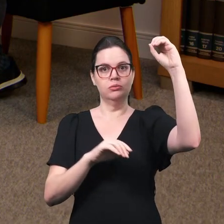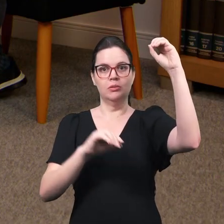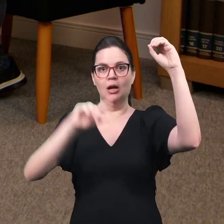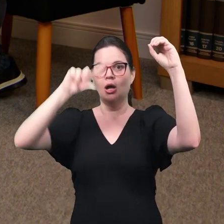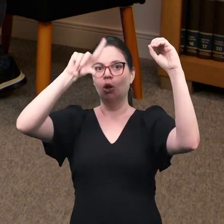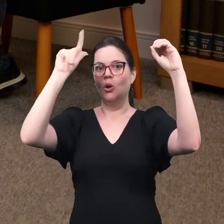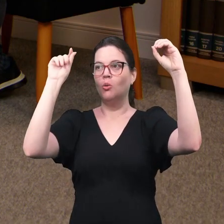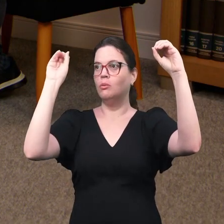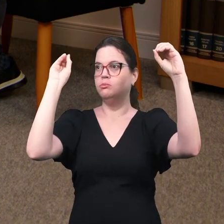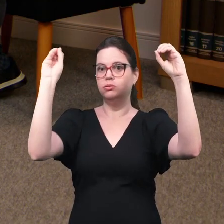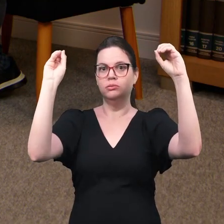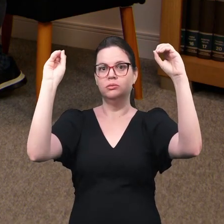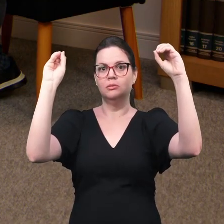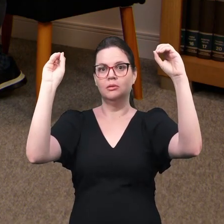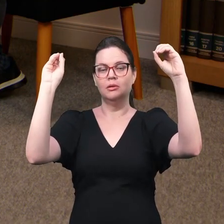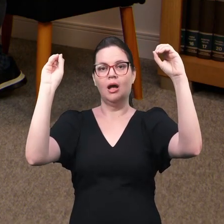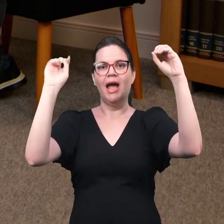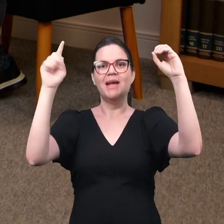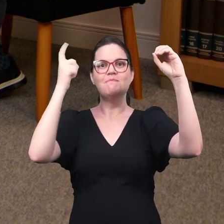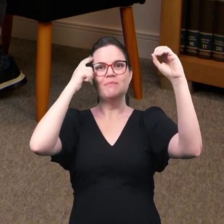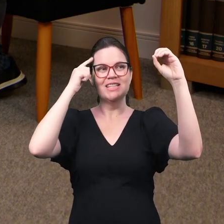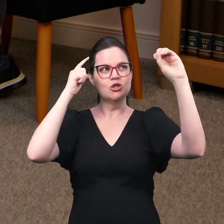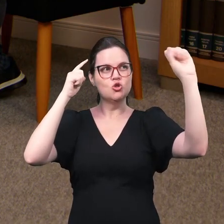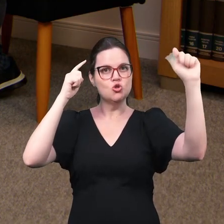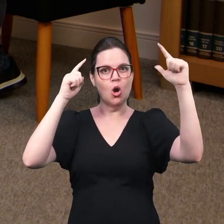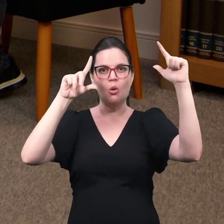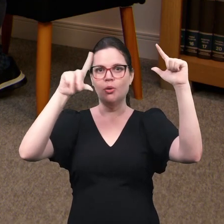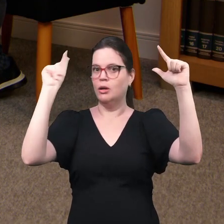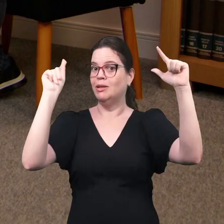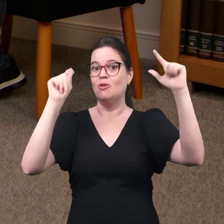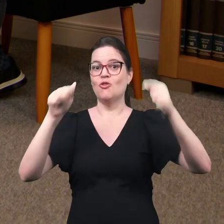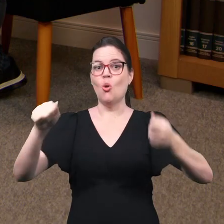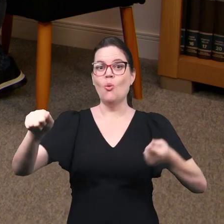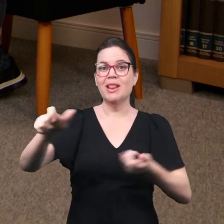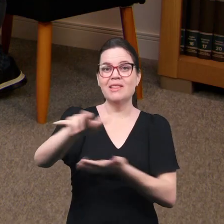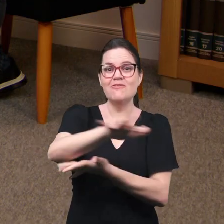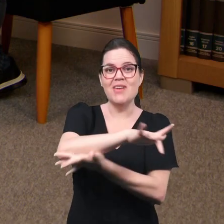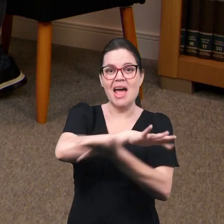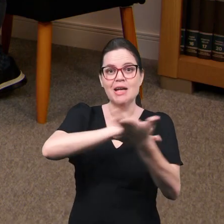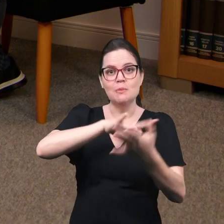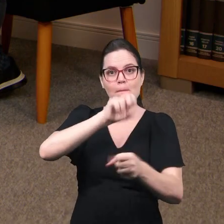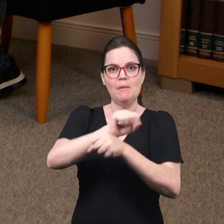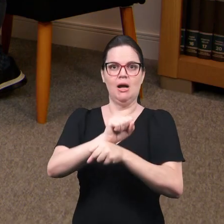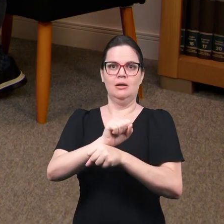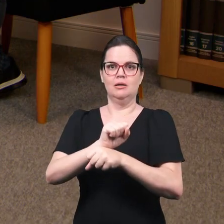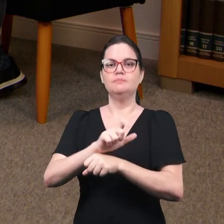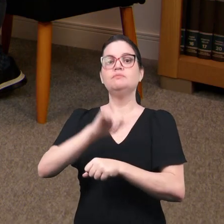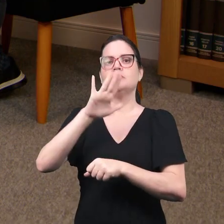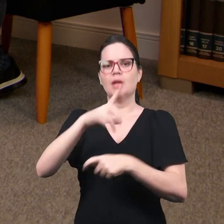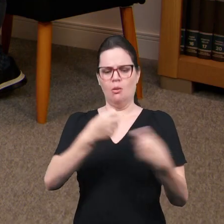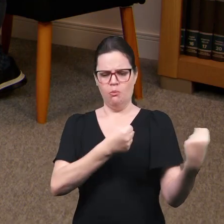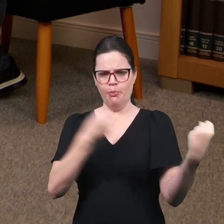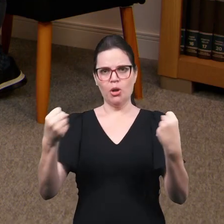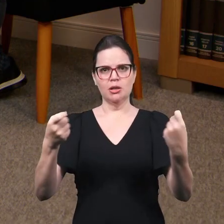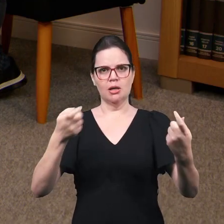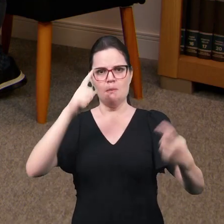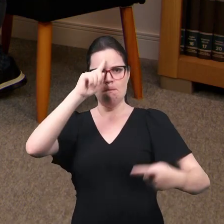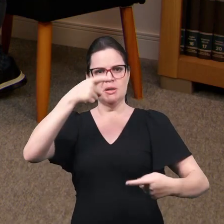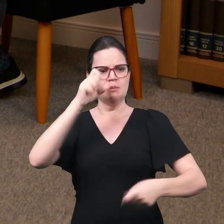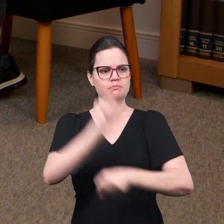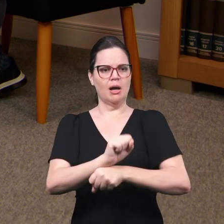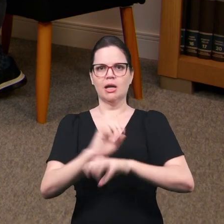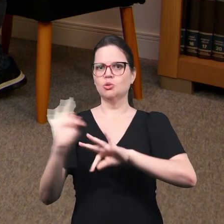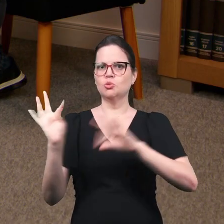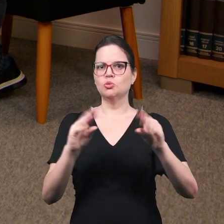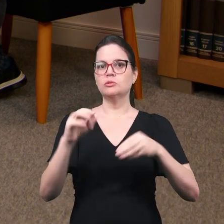universo. Então só Deus tem esse atributo, mais ninguém. Um outro atributo que podemos mencionar aqui é a onisciência